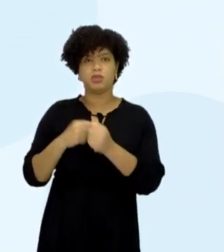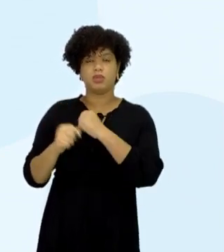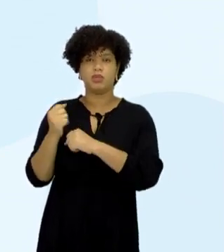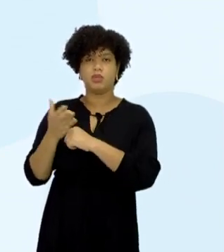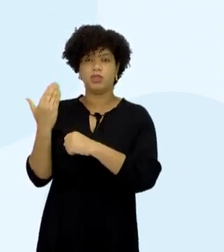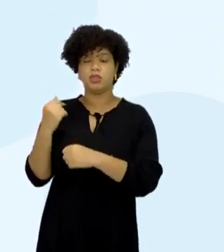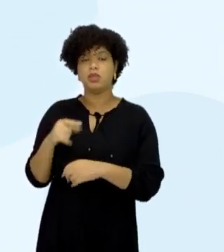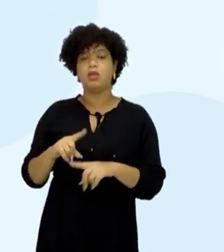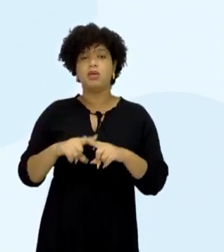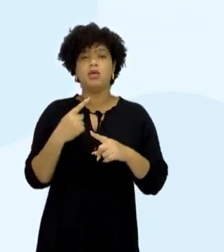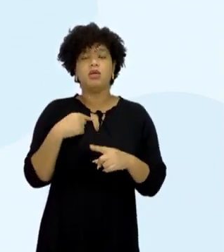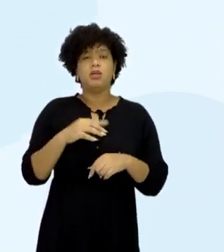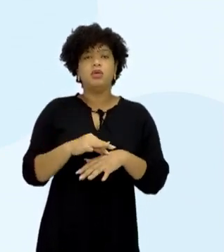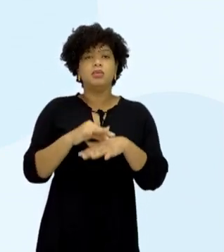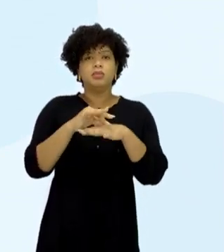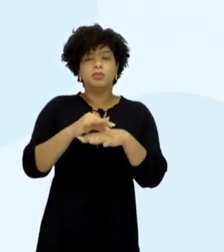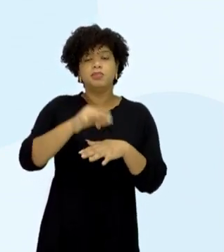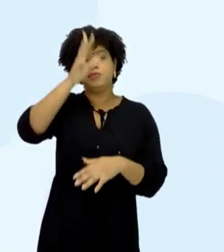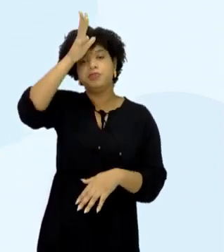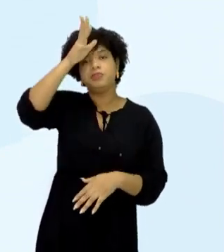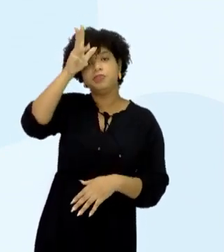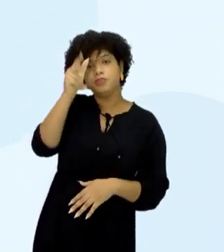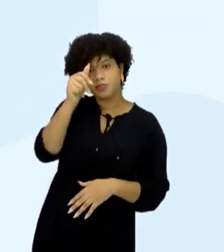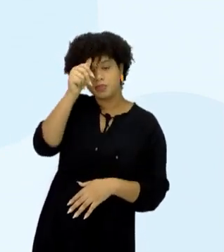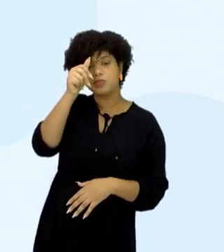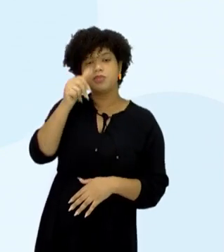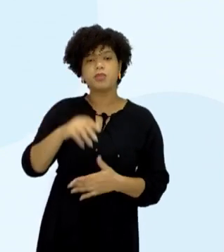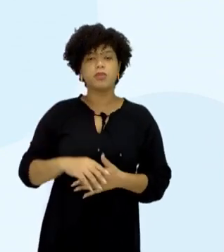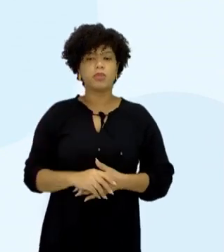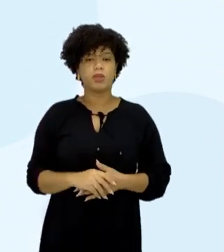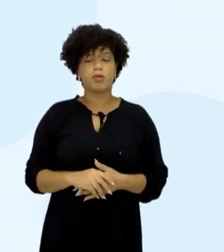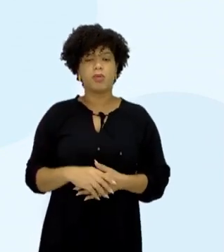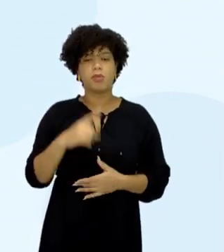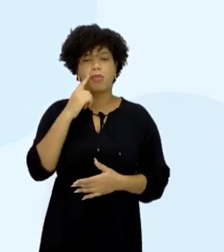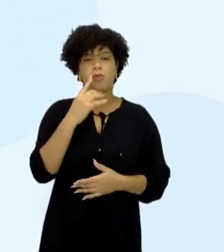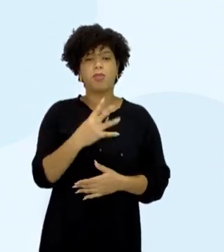de frango, pelo preço da carne bovina, principalmente, né,